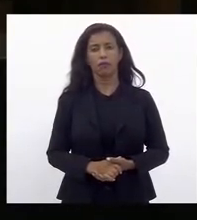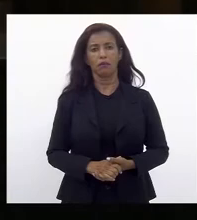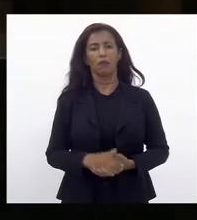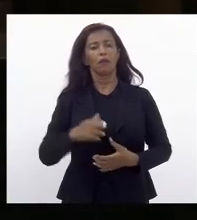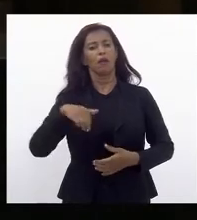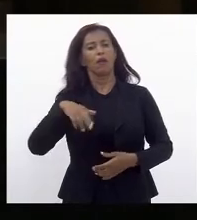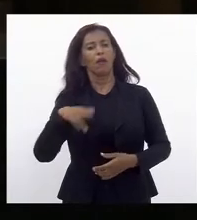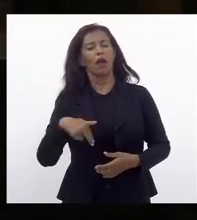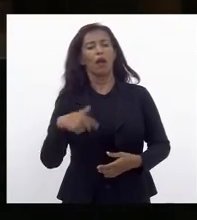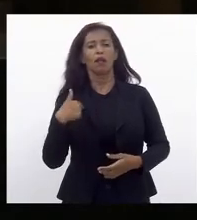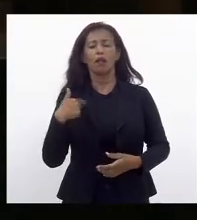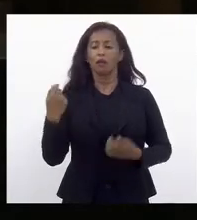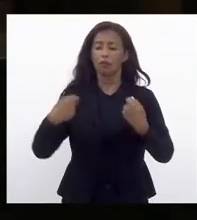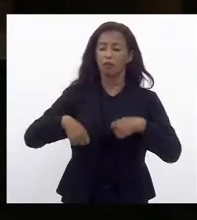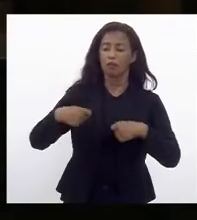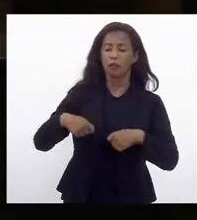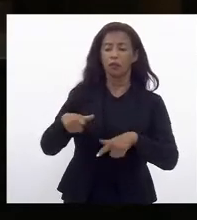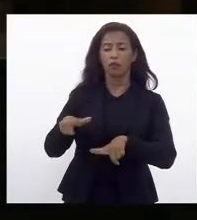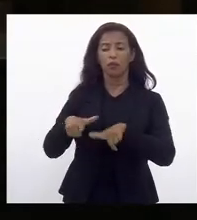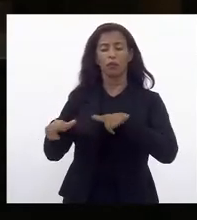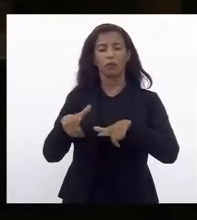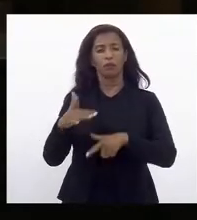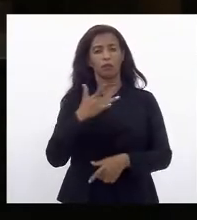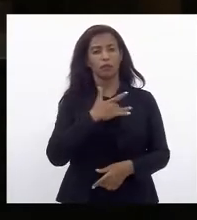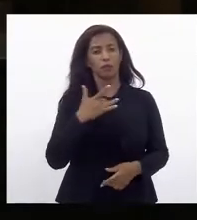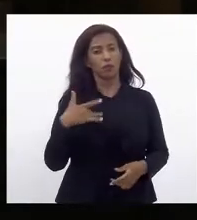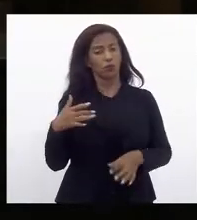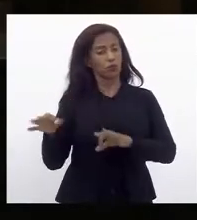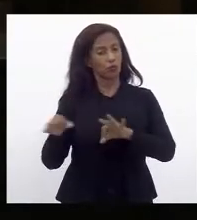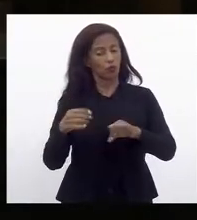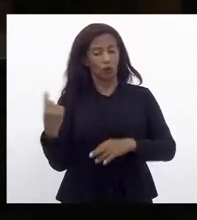aquinhoado pelos serviços de saúde.